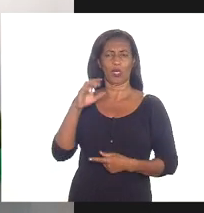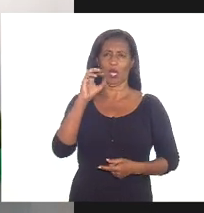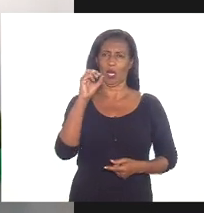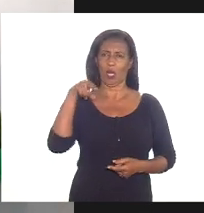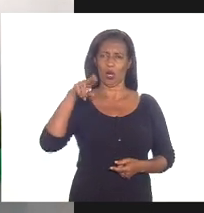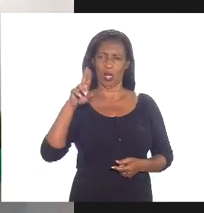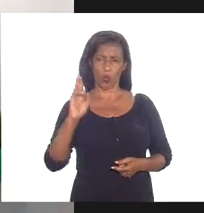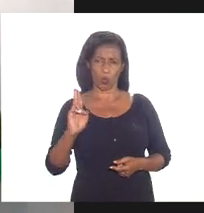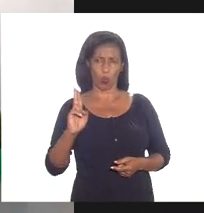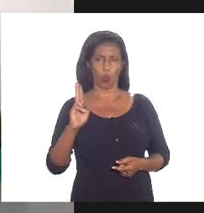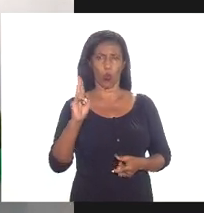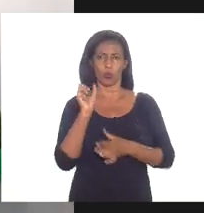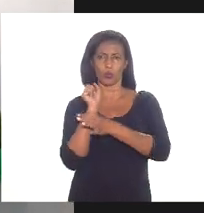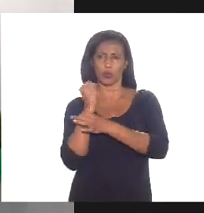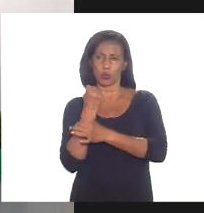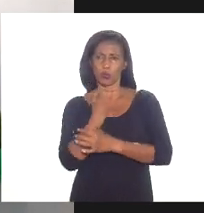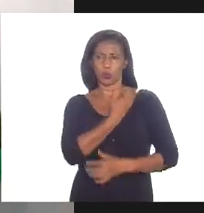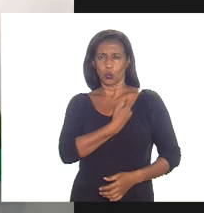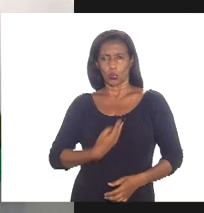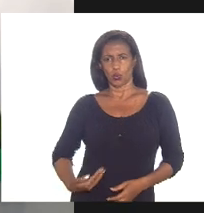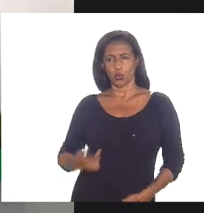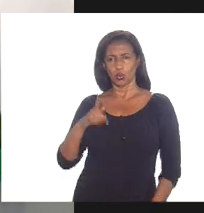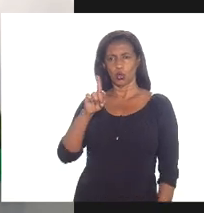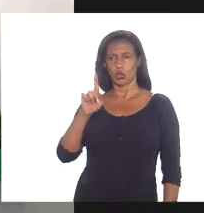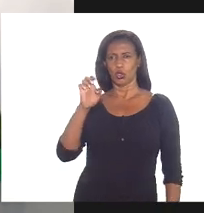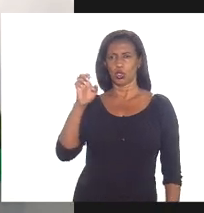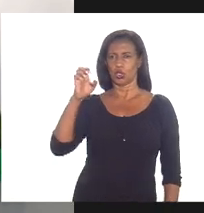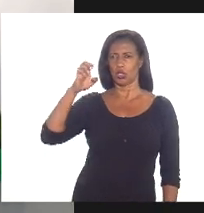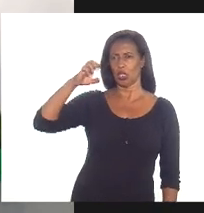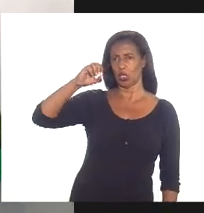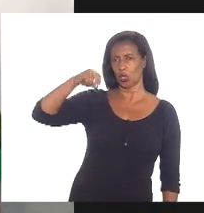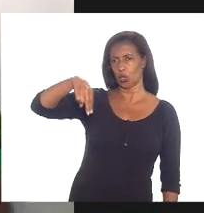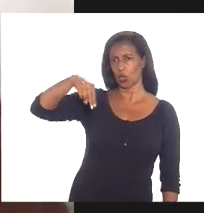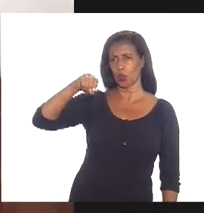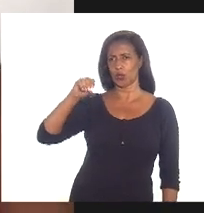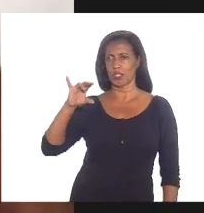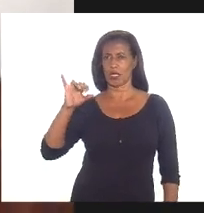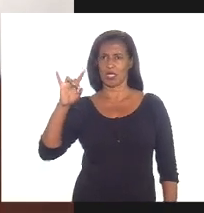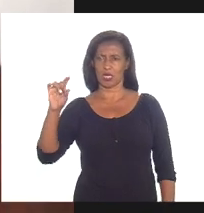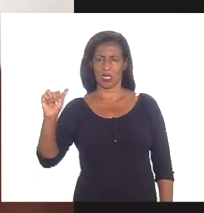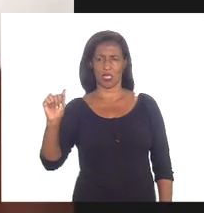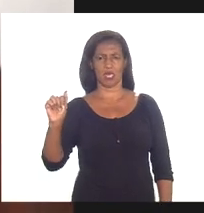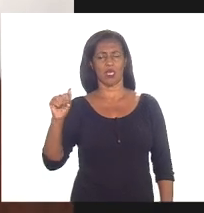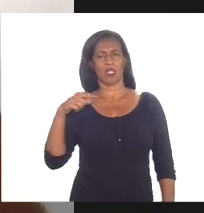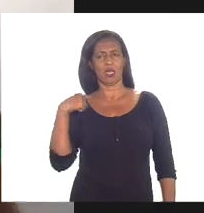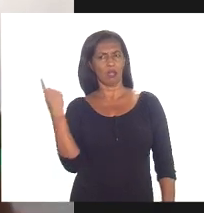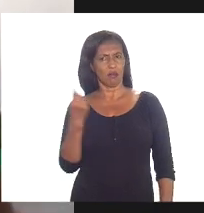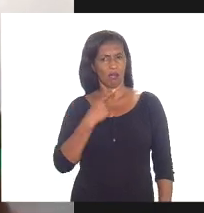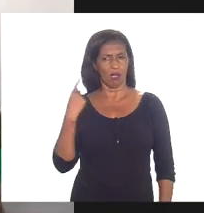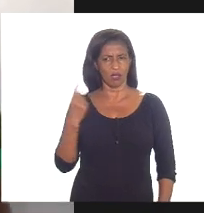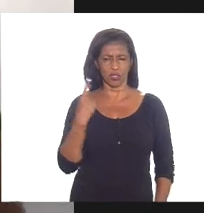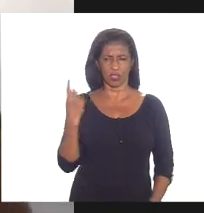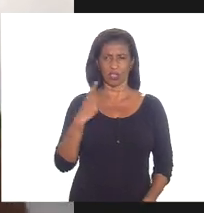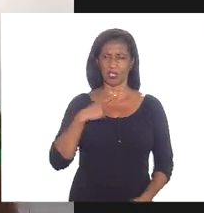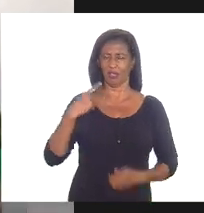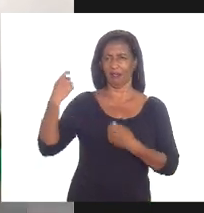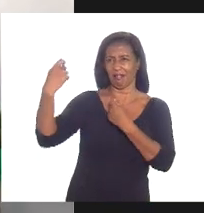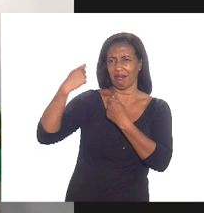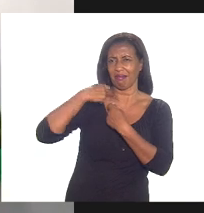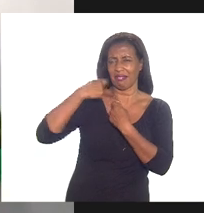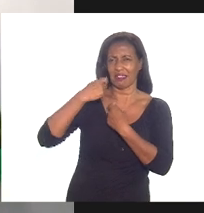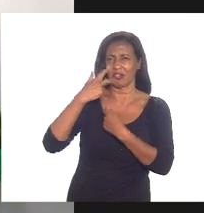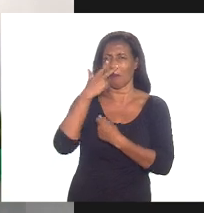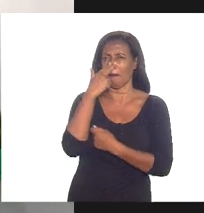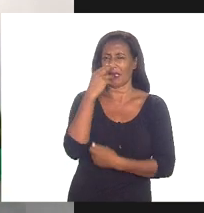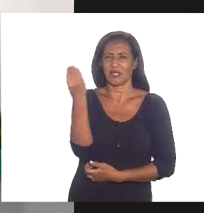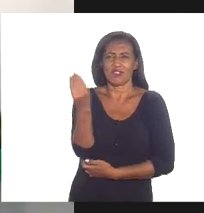pública de segurança genocida. A gente tem uma situação de completa tentativa de